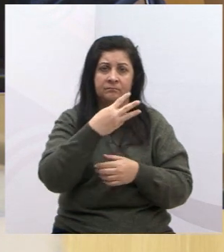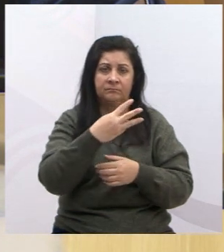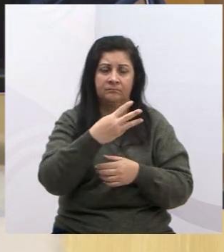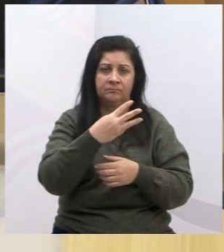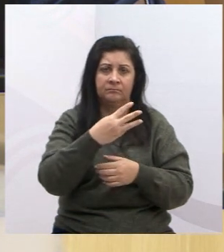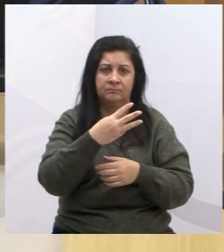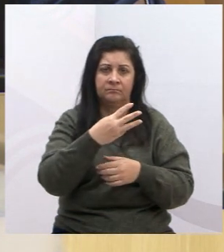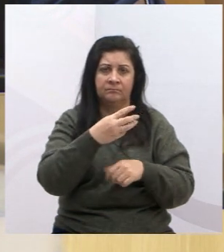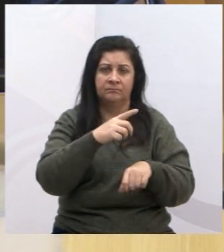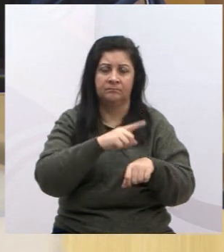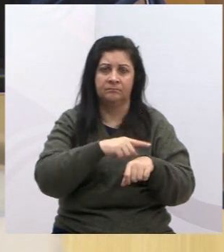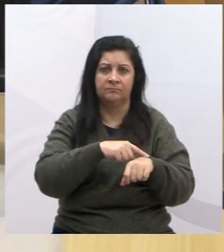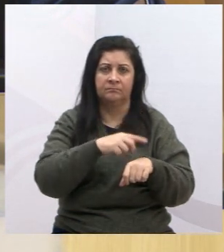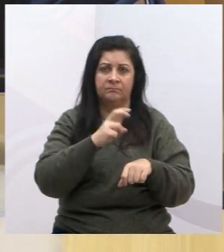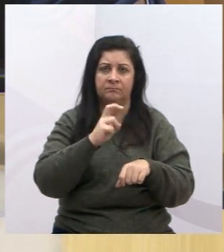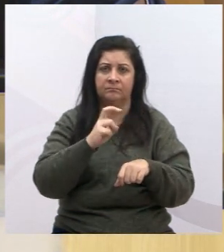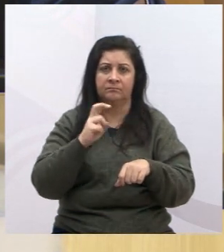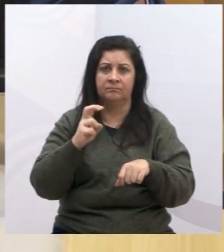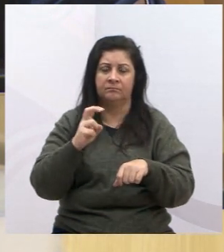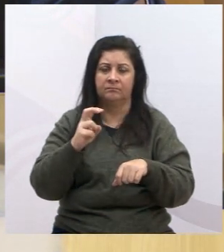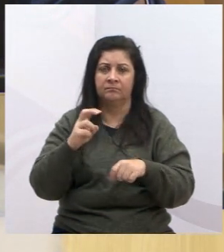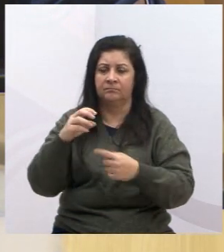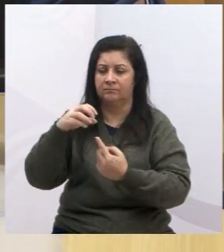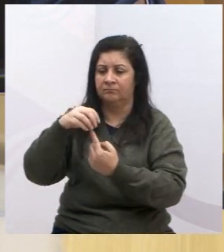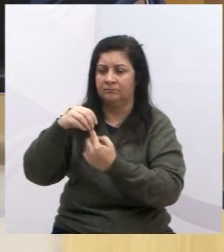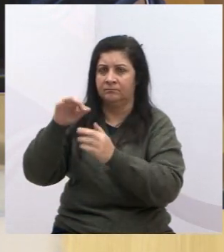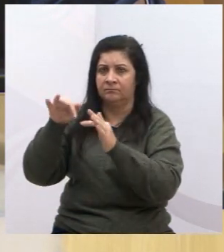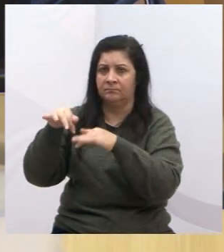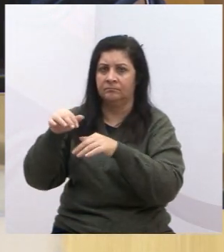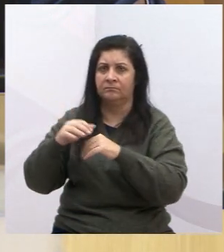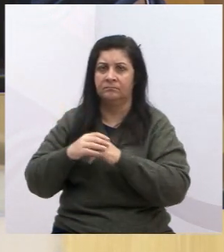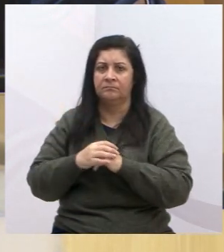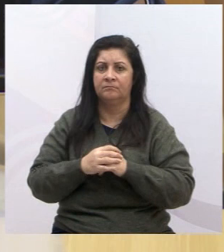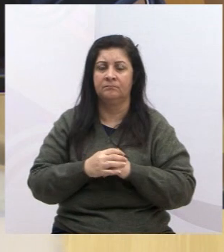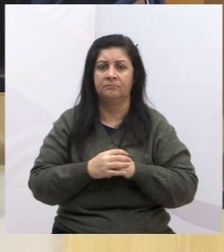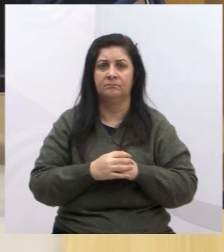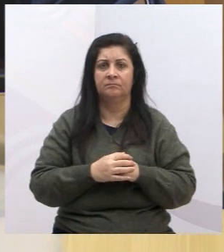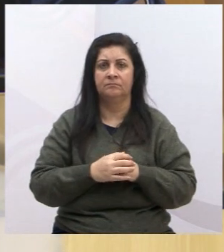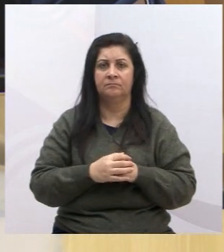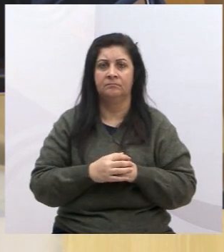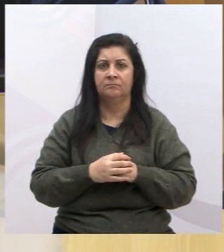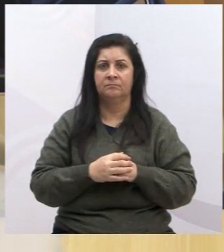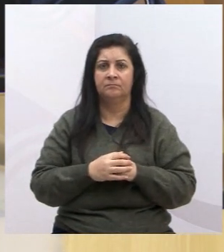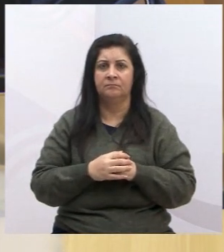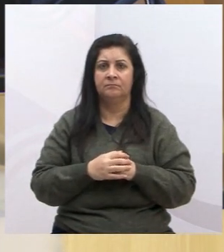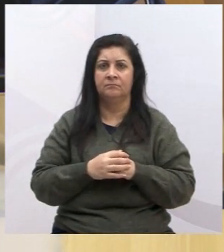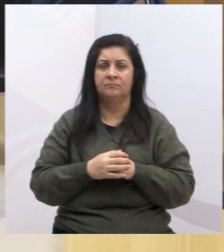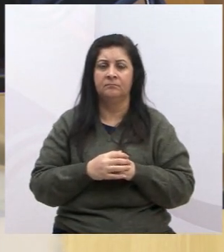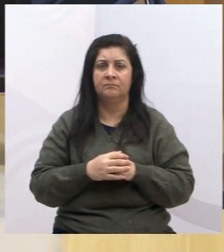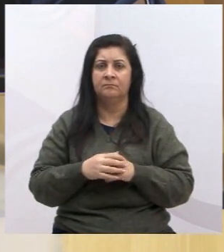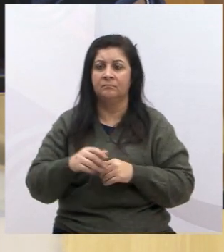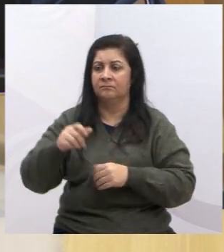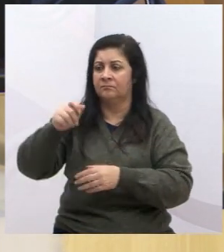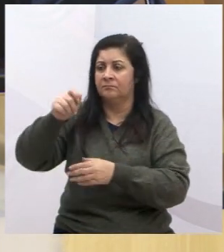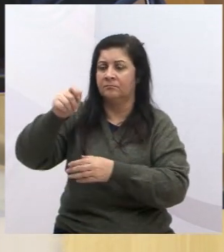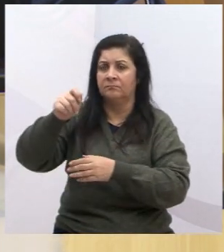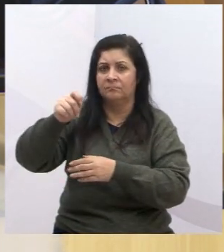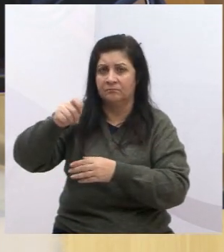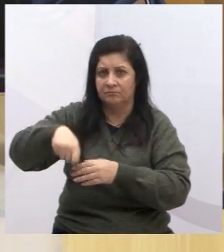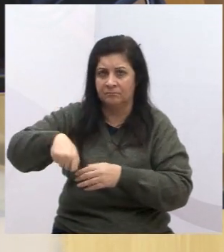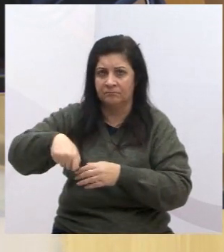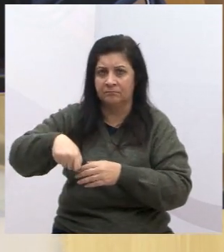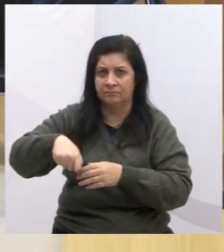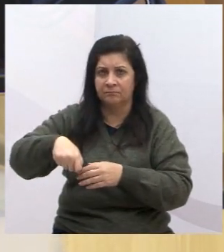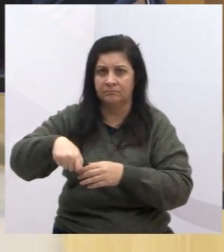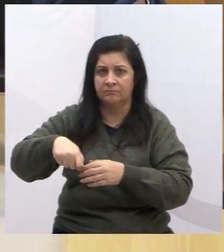3h55 do ponto final da linha circular 3. As funcionárias relatam que registram o cartão de saída do